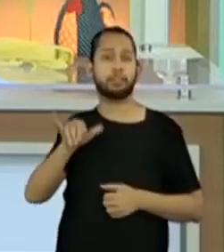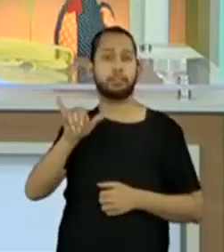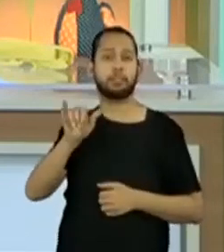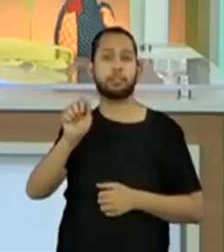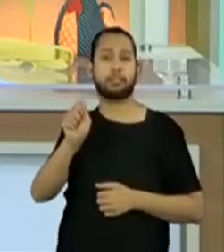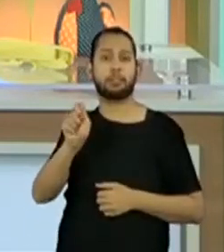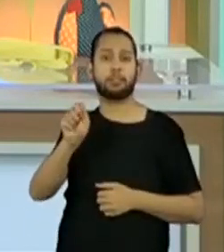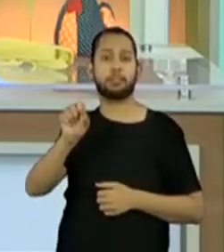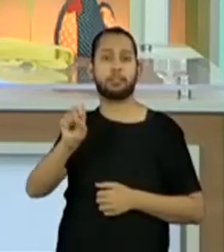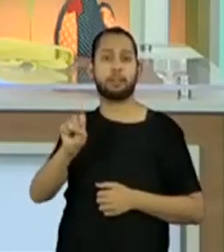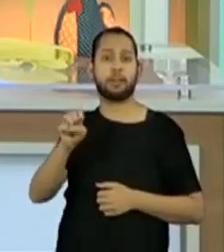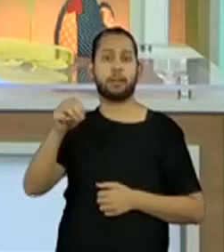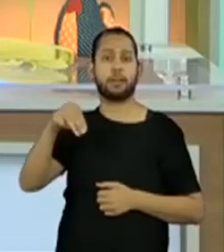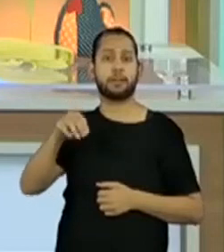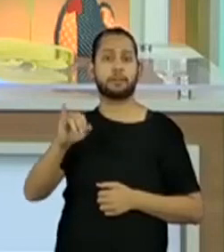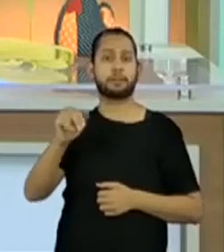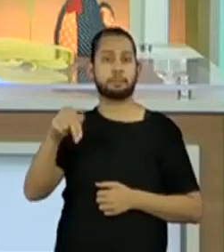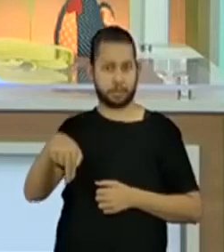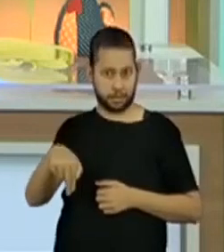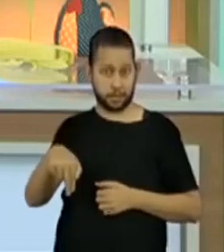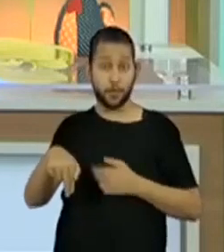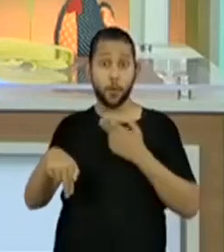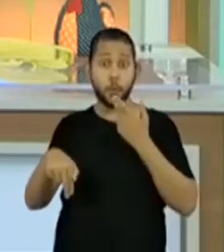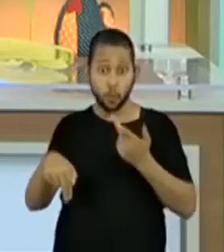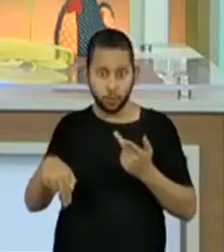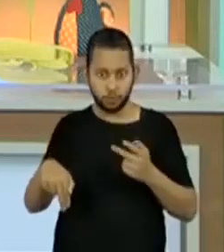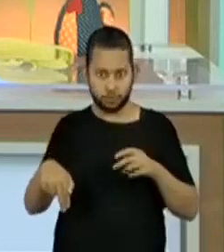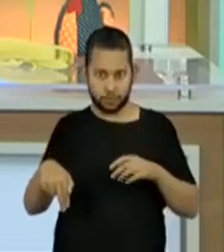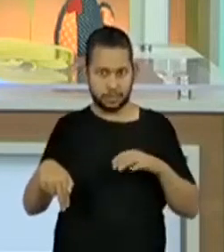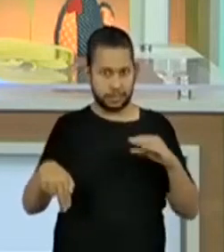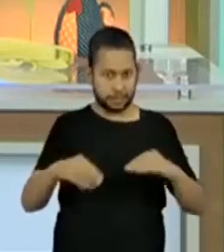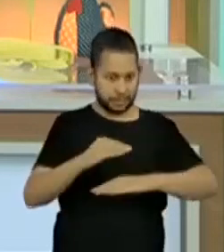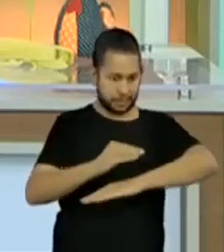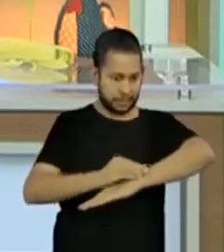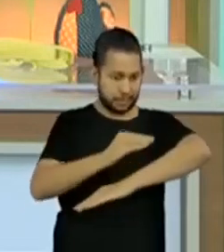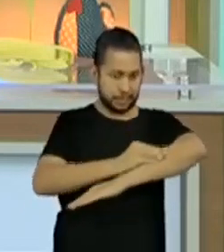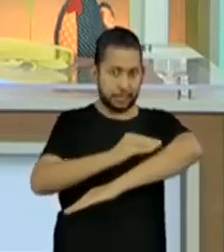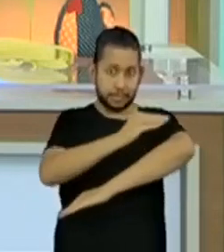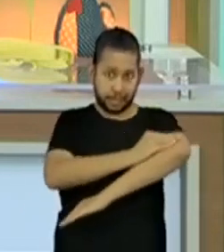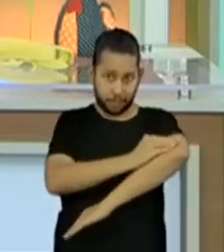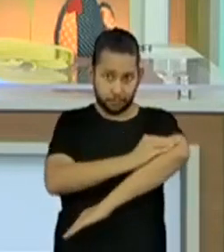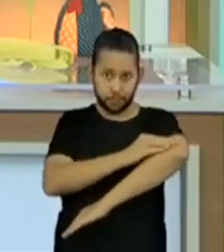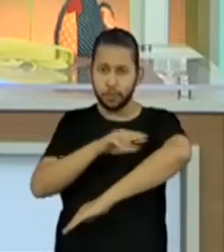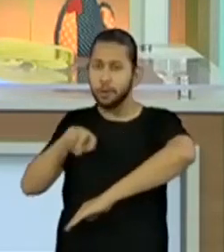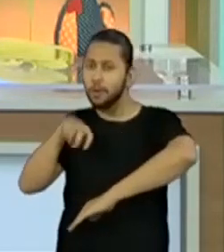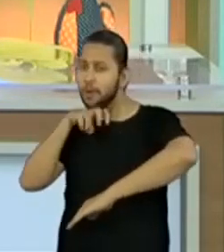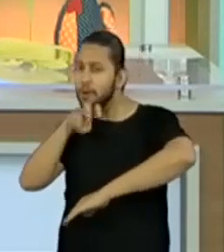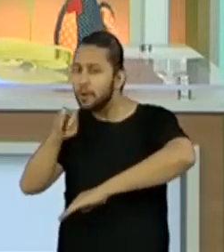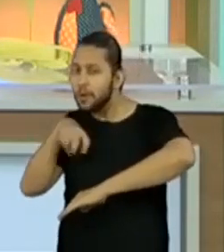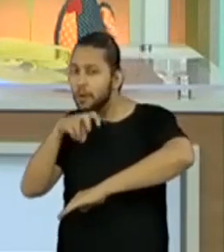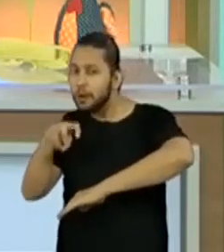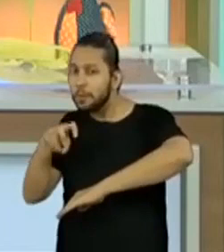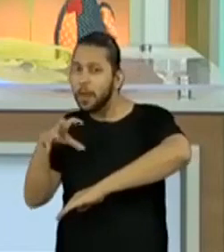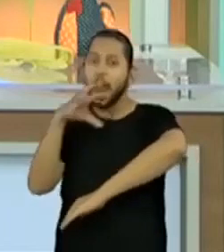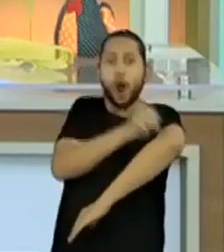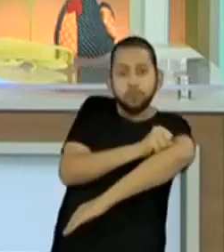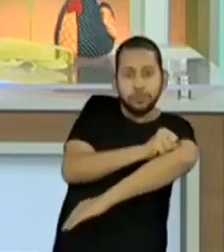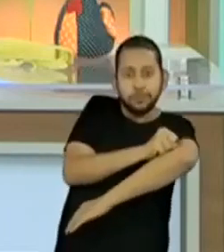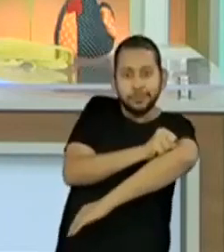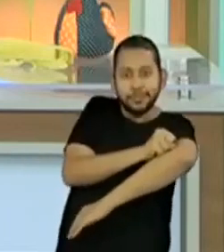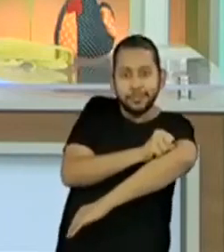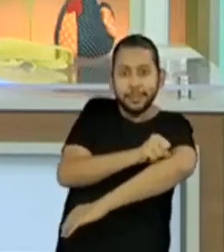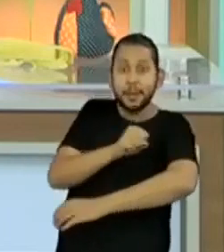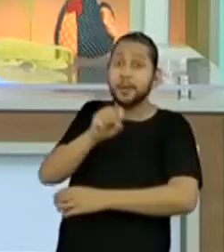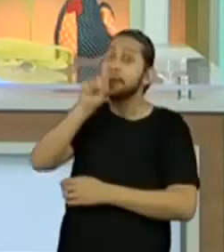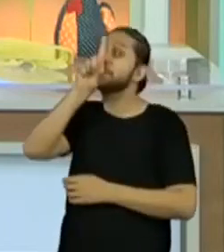se alimenta do sapo e dos ovos do passarinho. Muito bem,